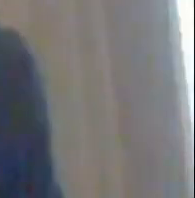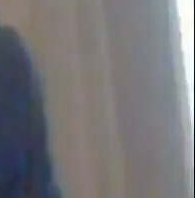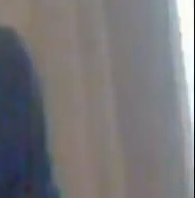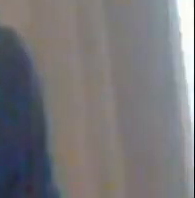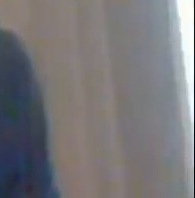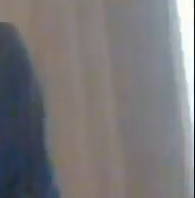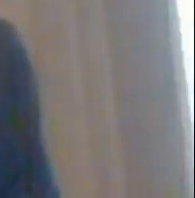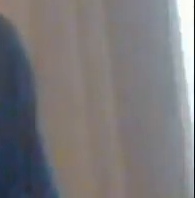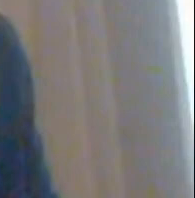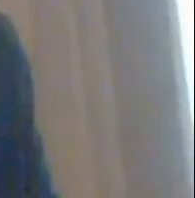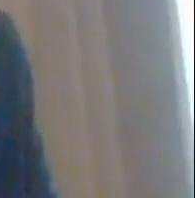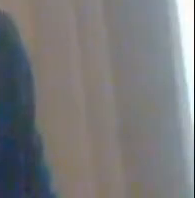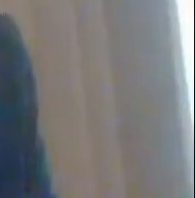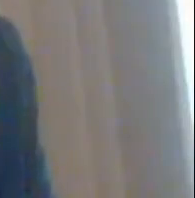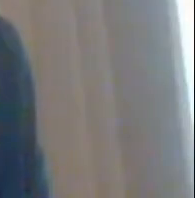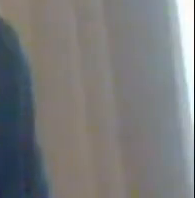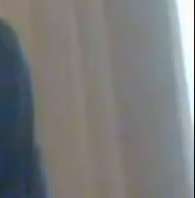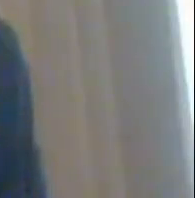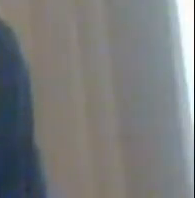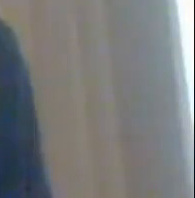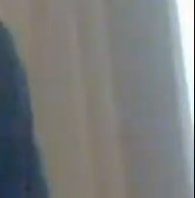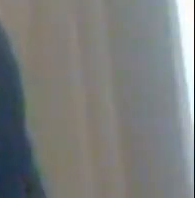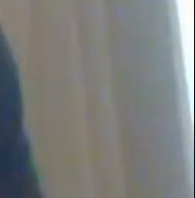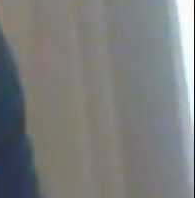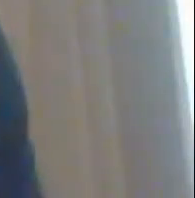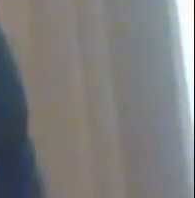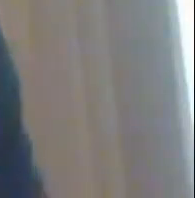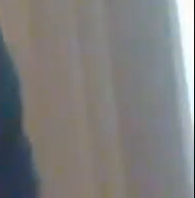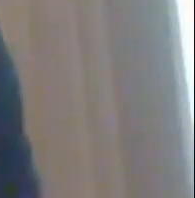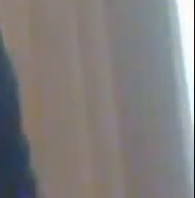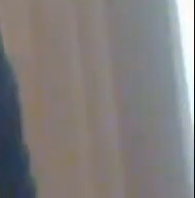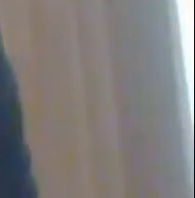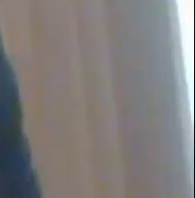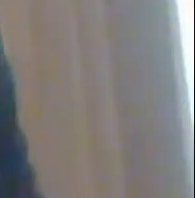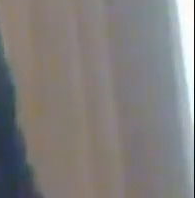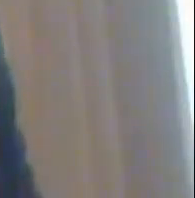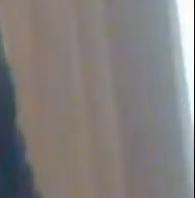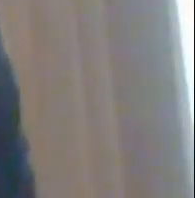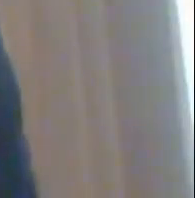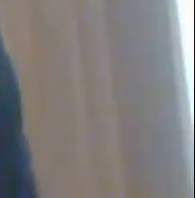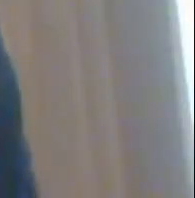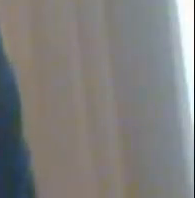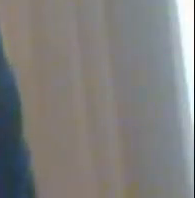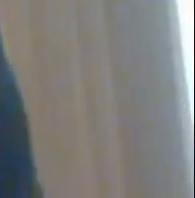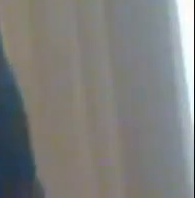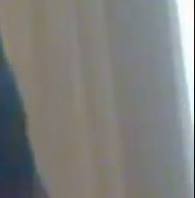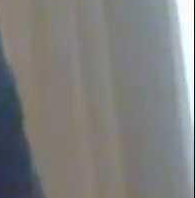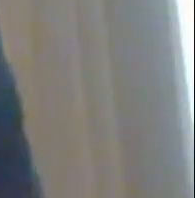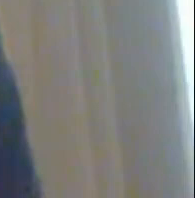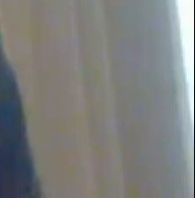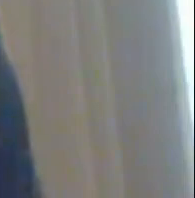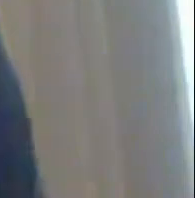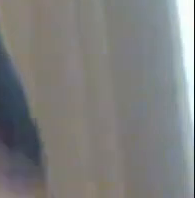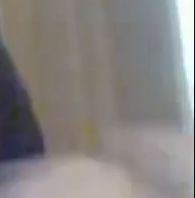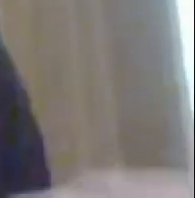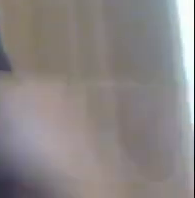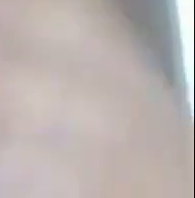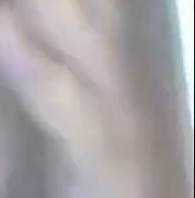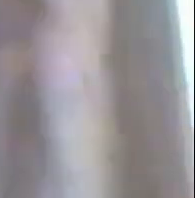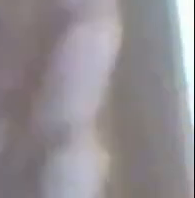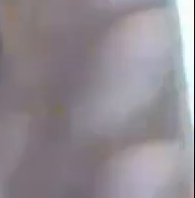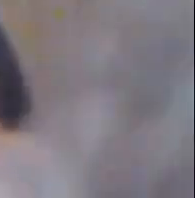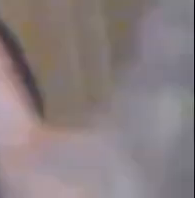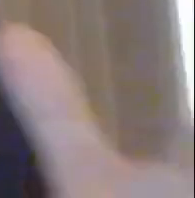se confunde com gerenciamento de resíduo. Gerenciamento de resíduo é um trabalho do poder público, fiscalizado pelo MP, que